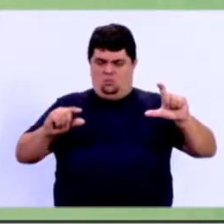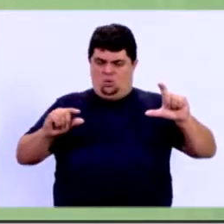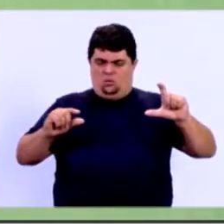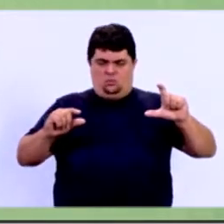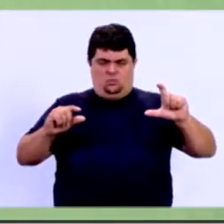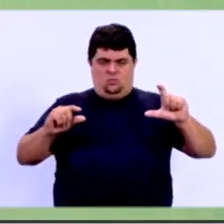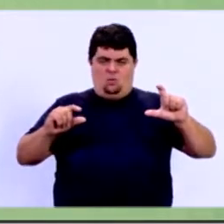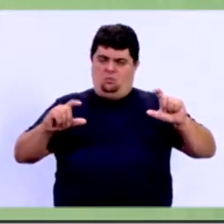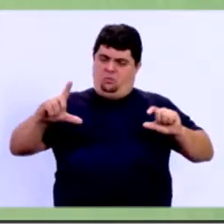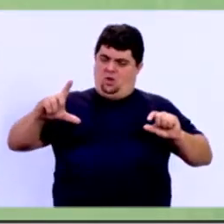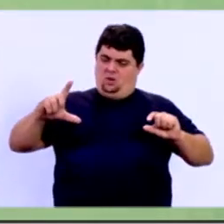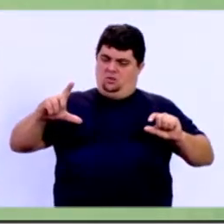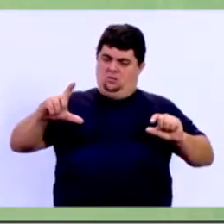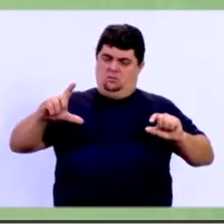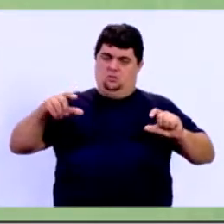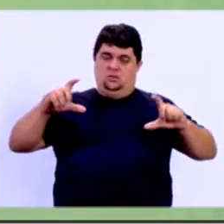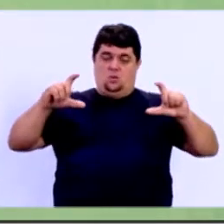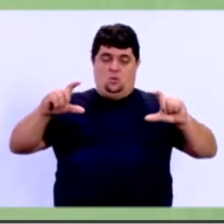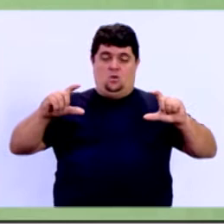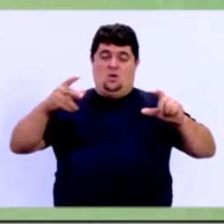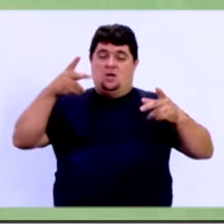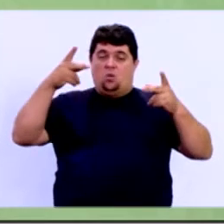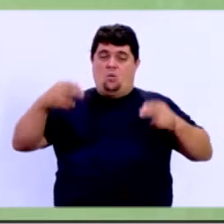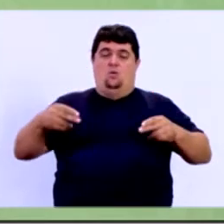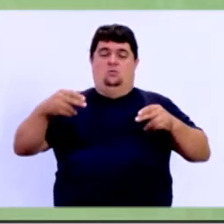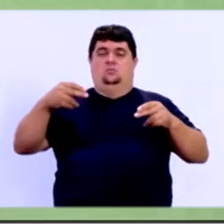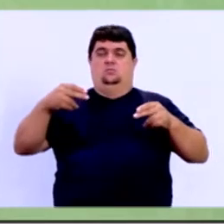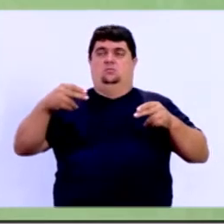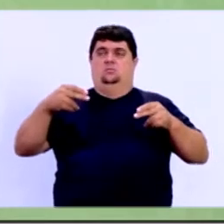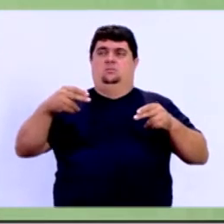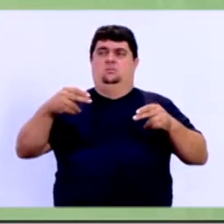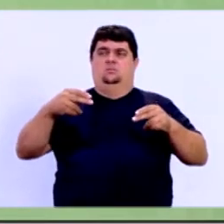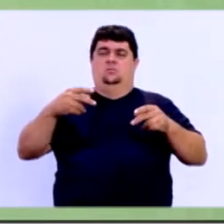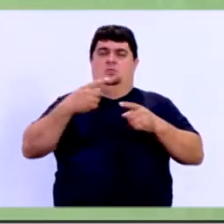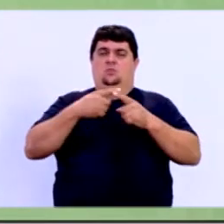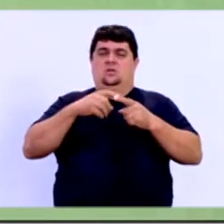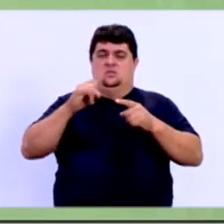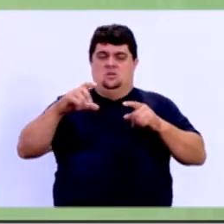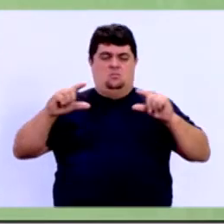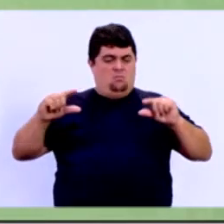evitando excedentes que podem gerar custos.